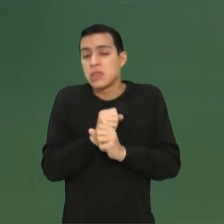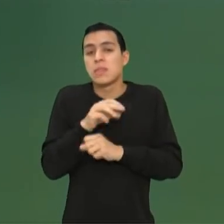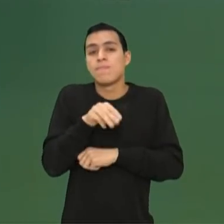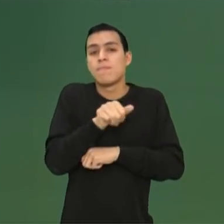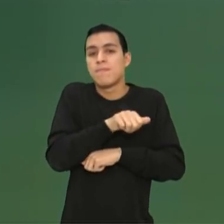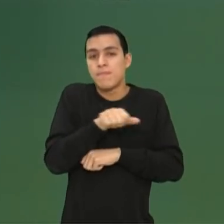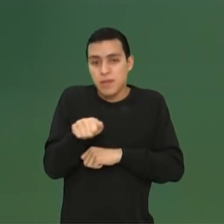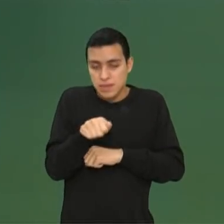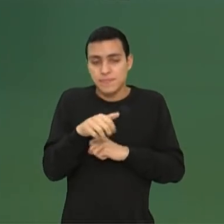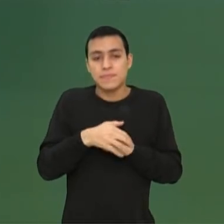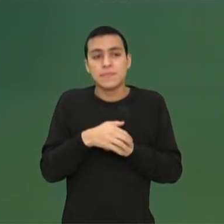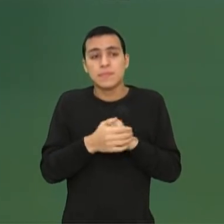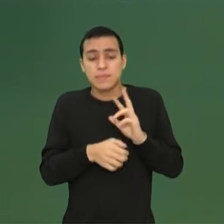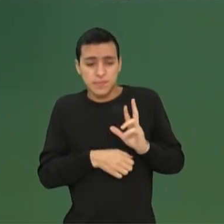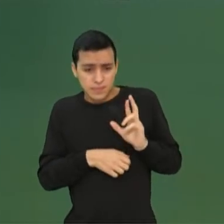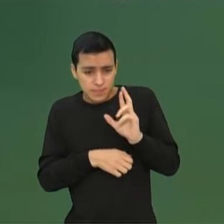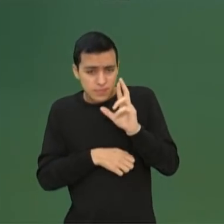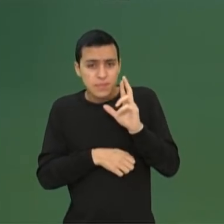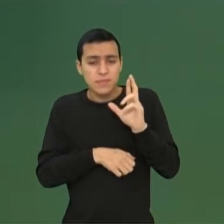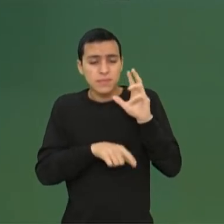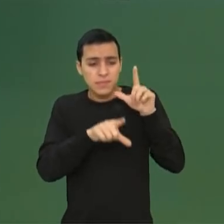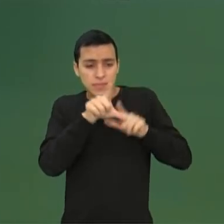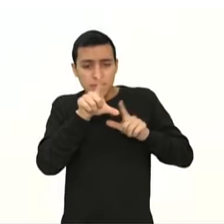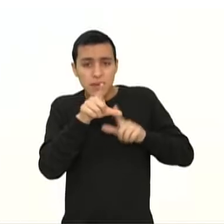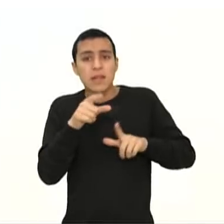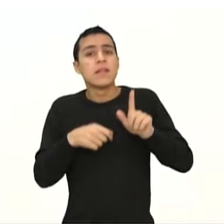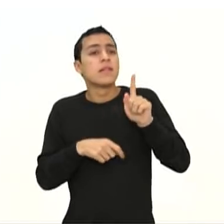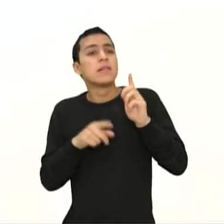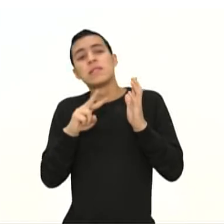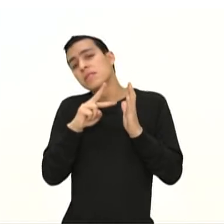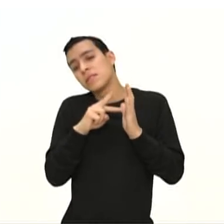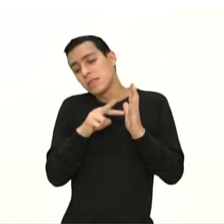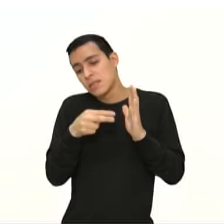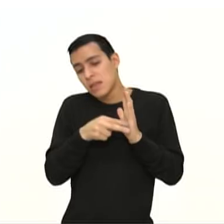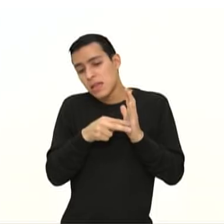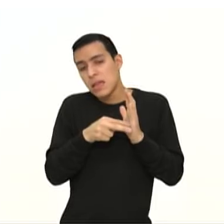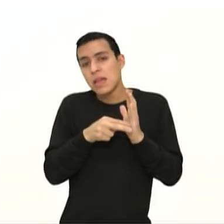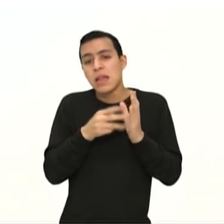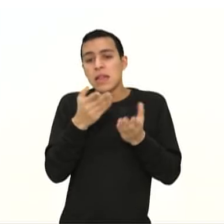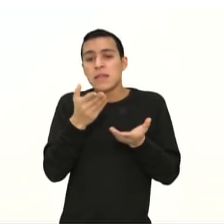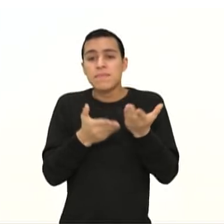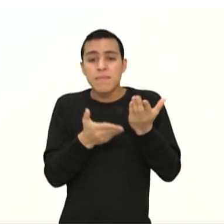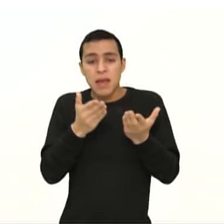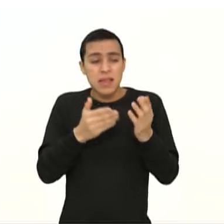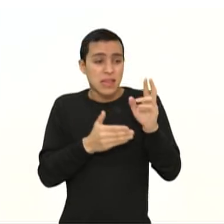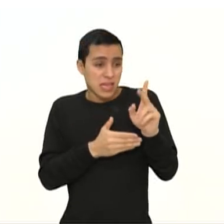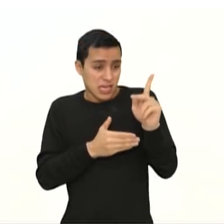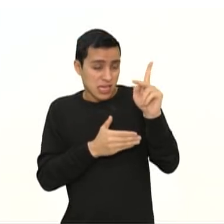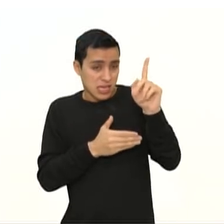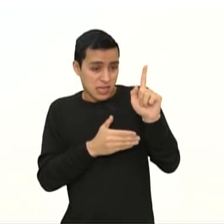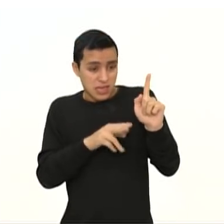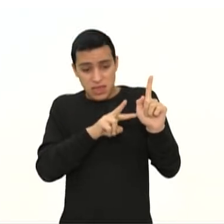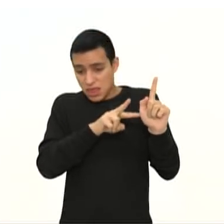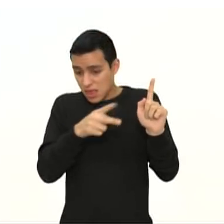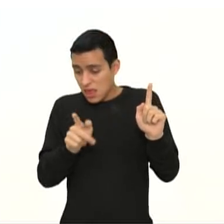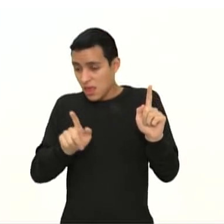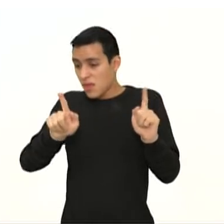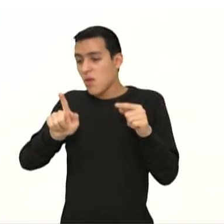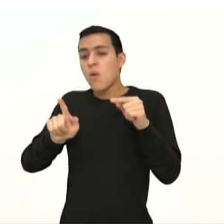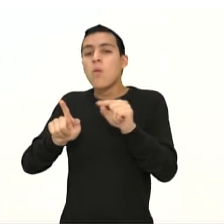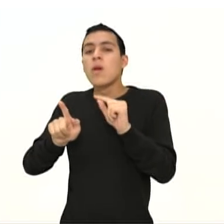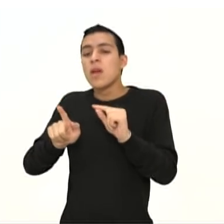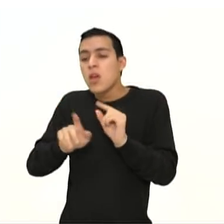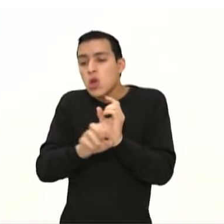massa, que é representada pela letra G, é uma unidade de massa derivada do quilograma e é empregada